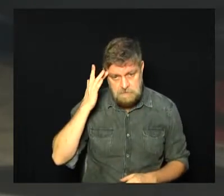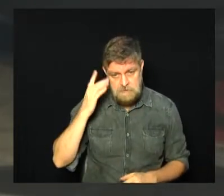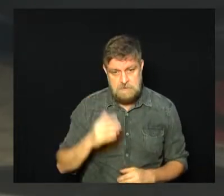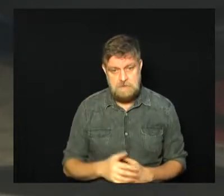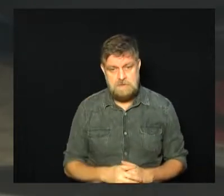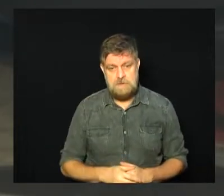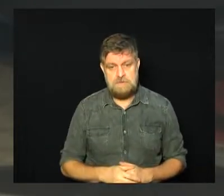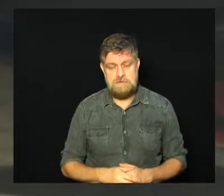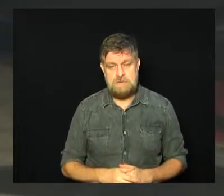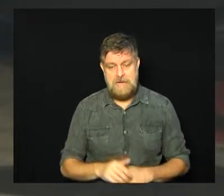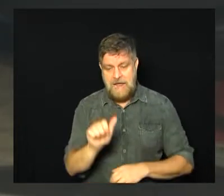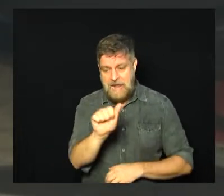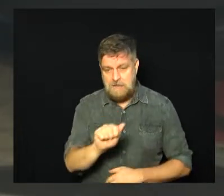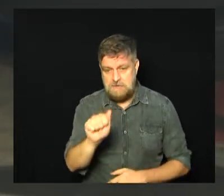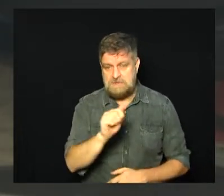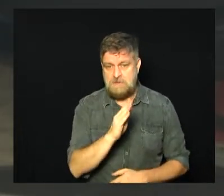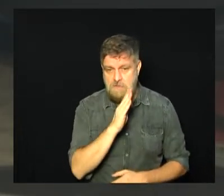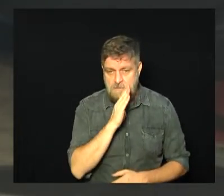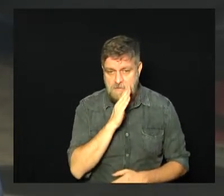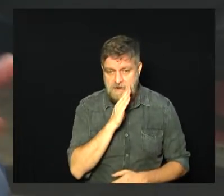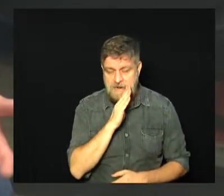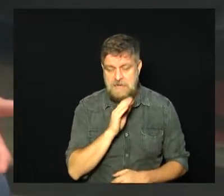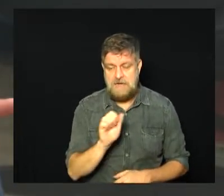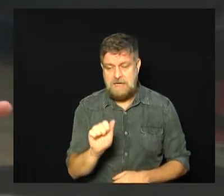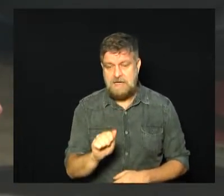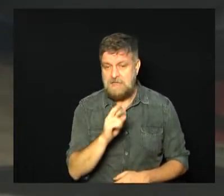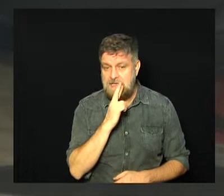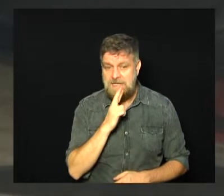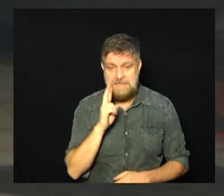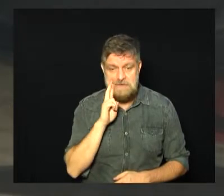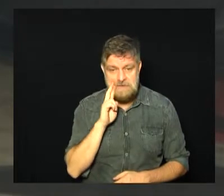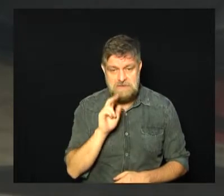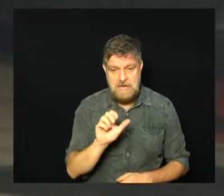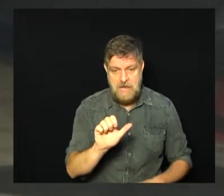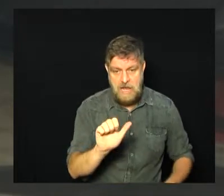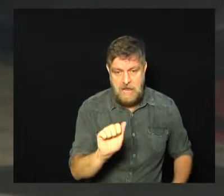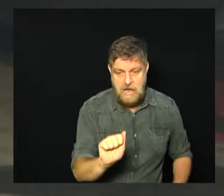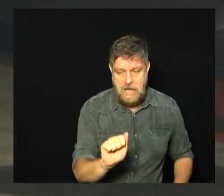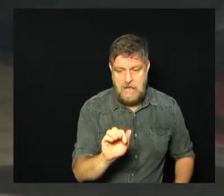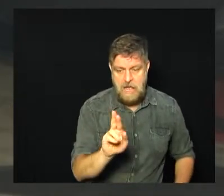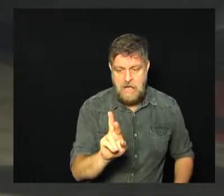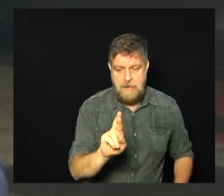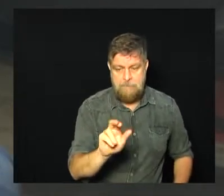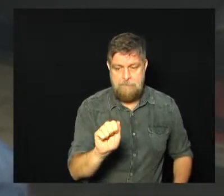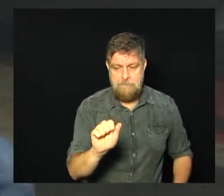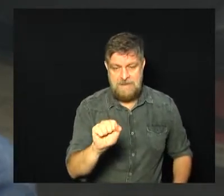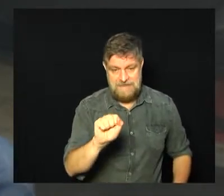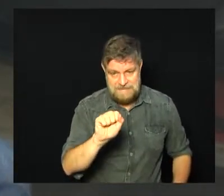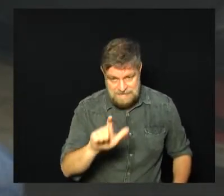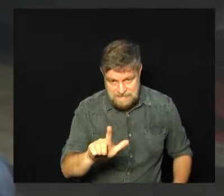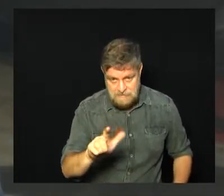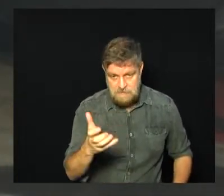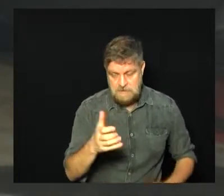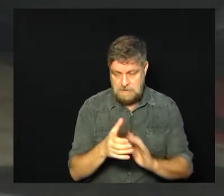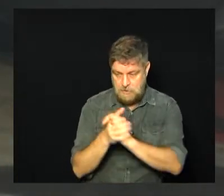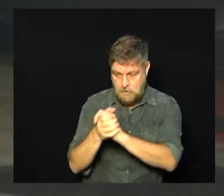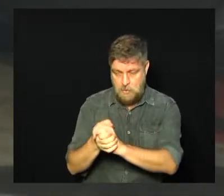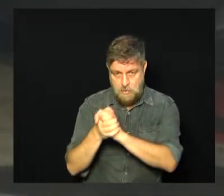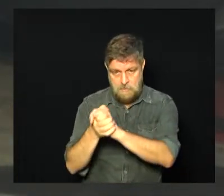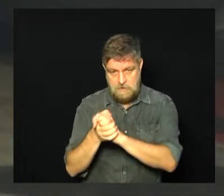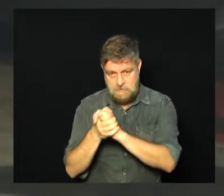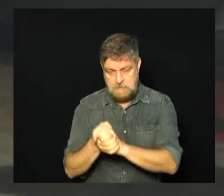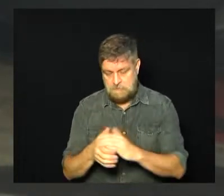a Brasel gostaria de parabenizar a vanguarda de trazer esse assunto. Eu acho que ele, apesar dele estar no momento